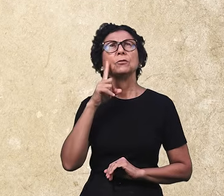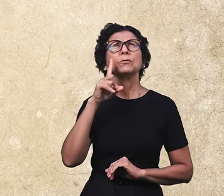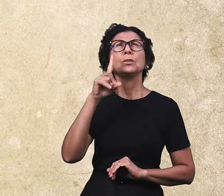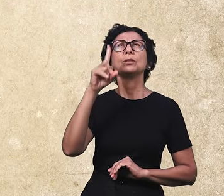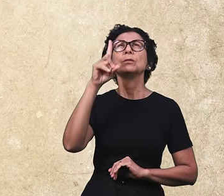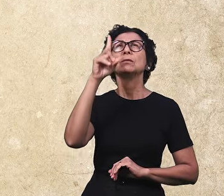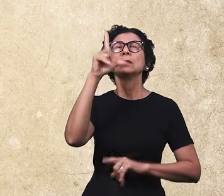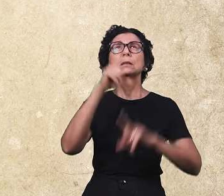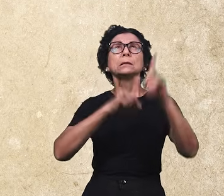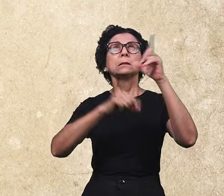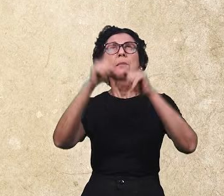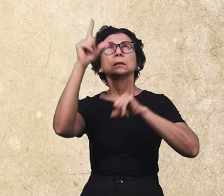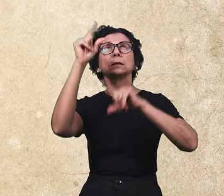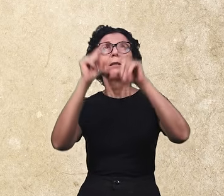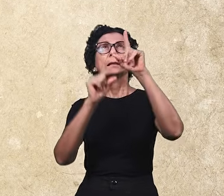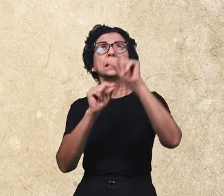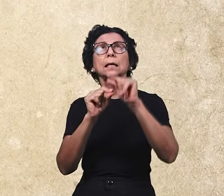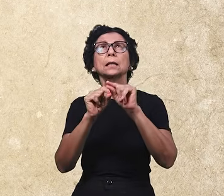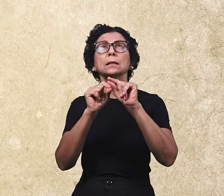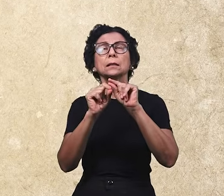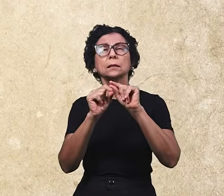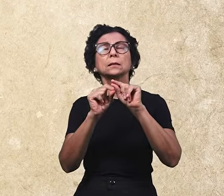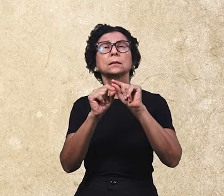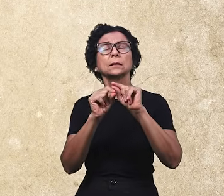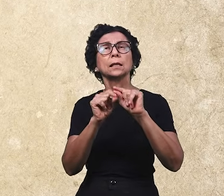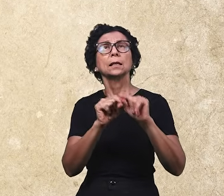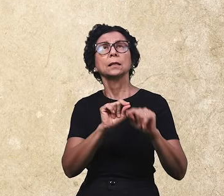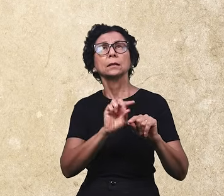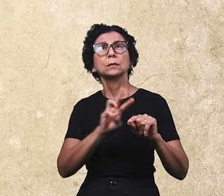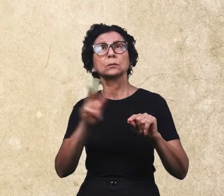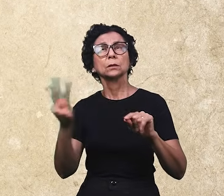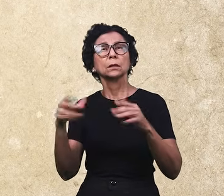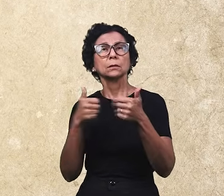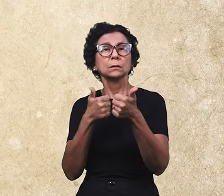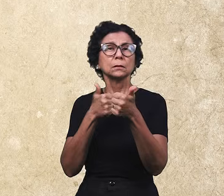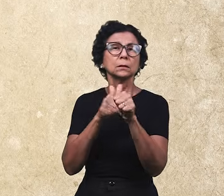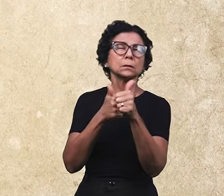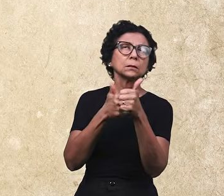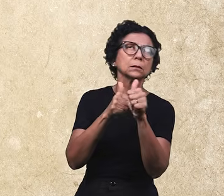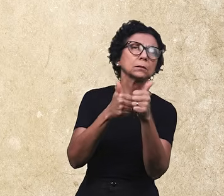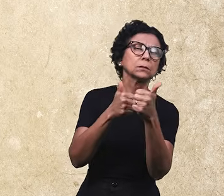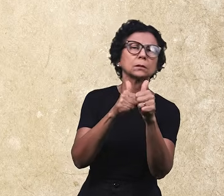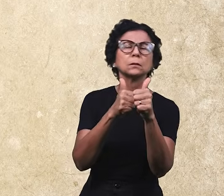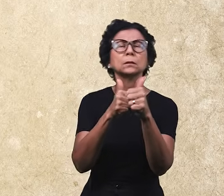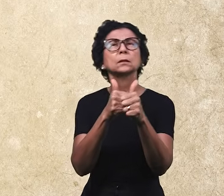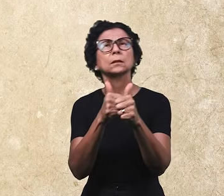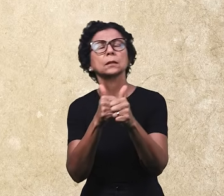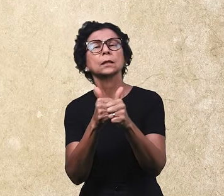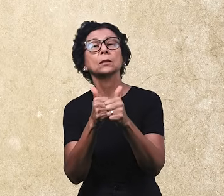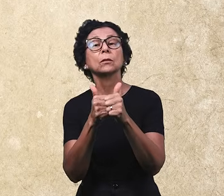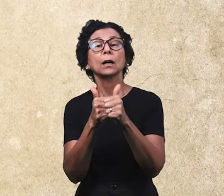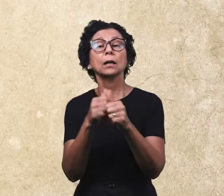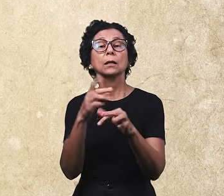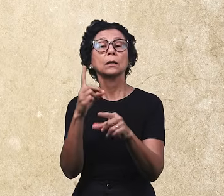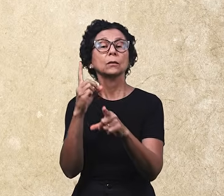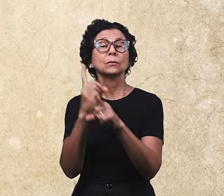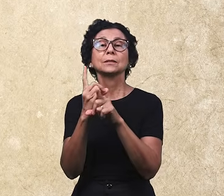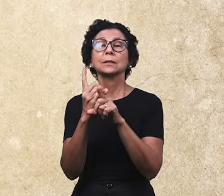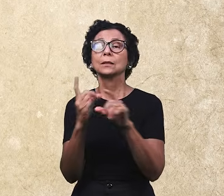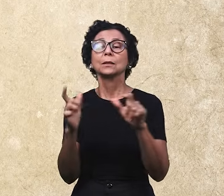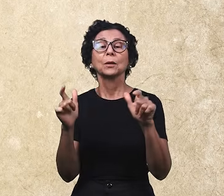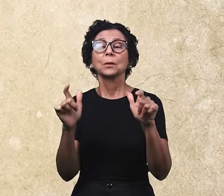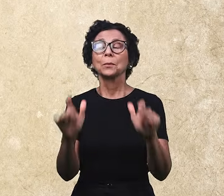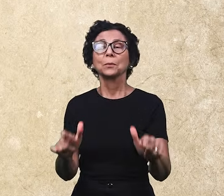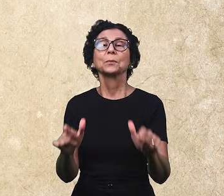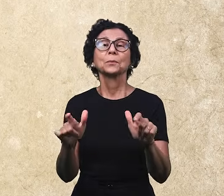no oriente ia adiante deles, até que chegando-se, deteve sobre o lugar